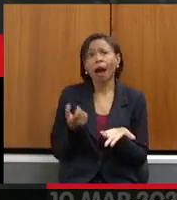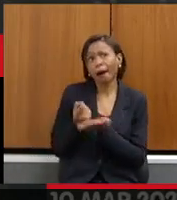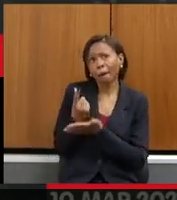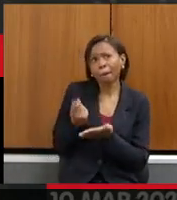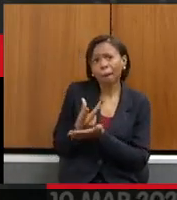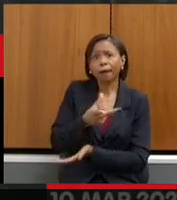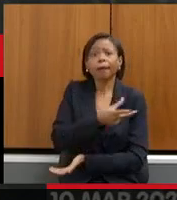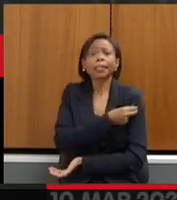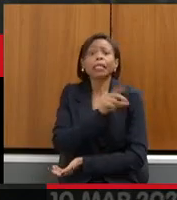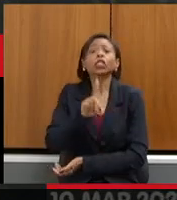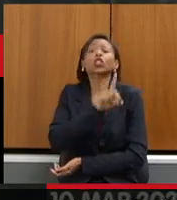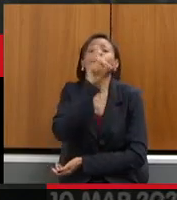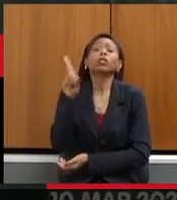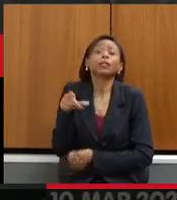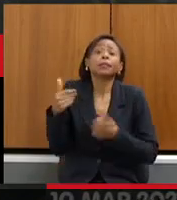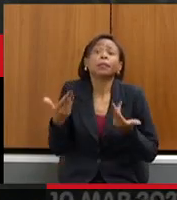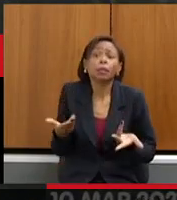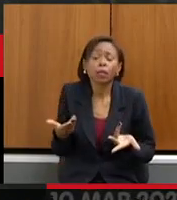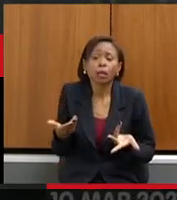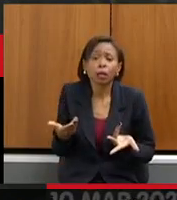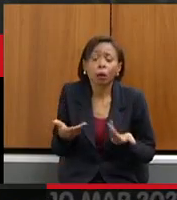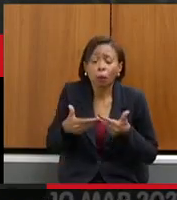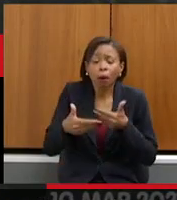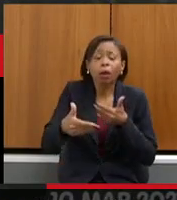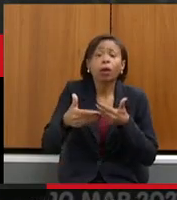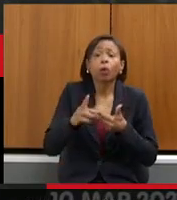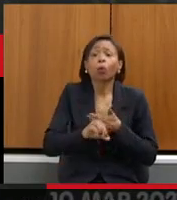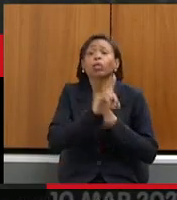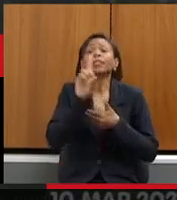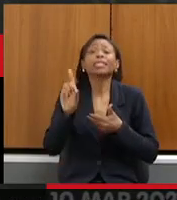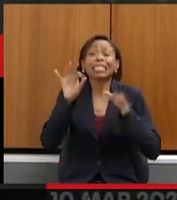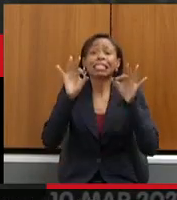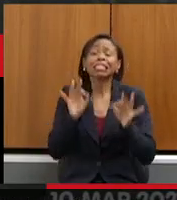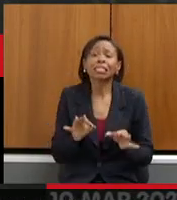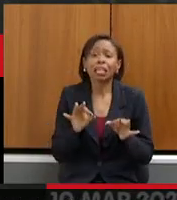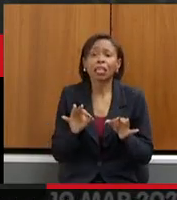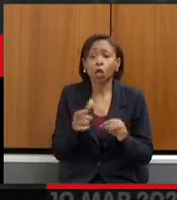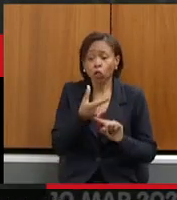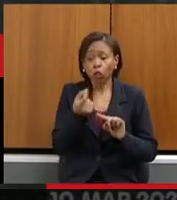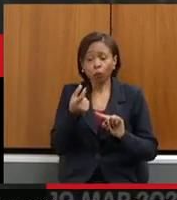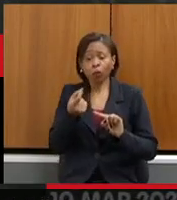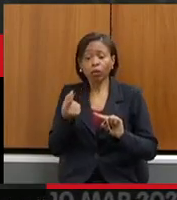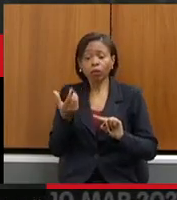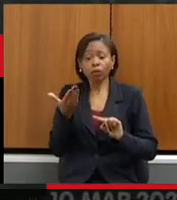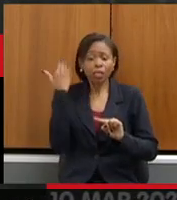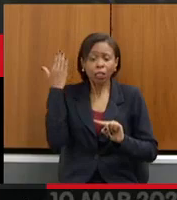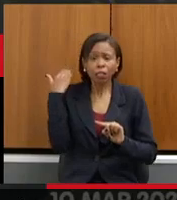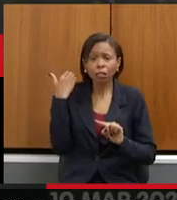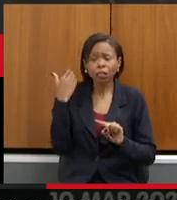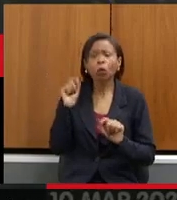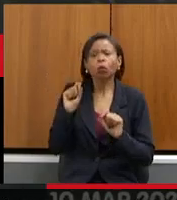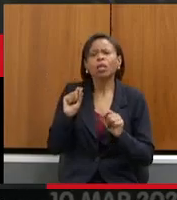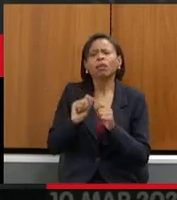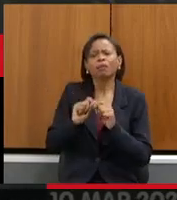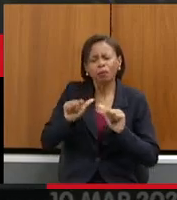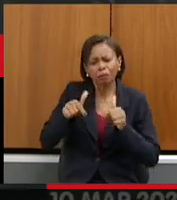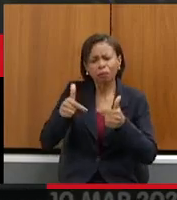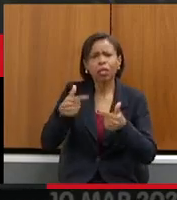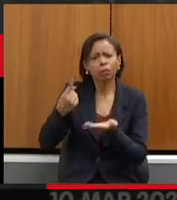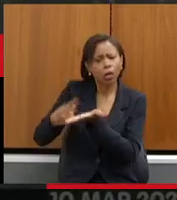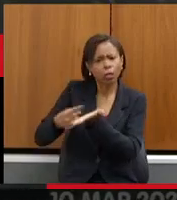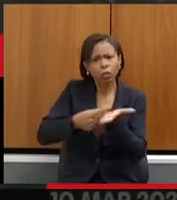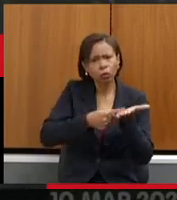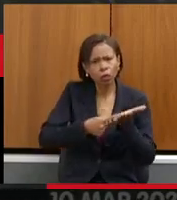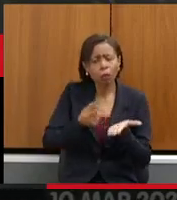buscando quando que dia quando será quando foi que foi feito em 2020 em relação às negociações